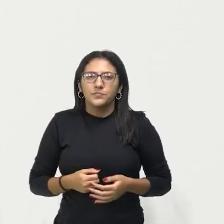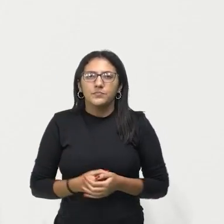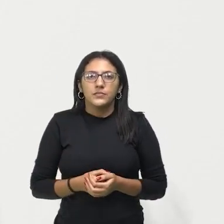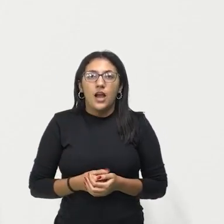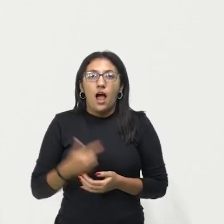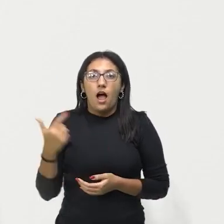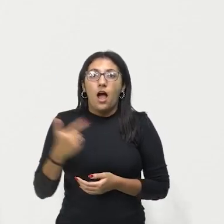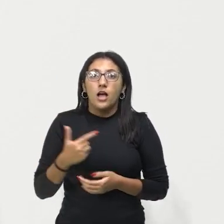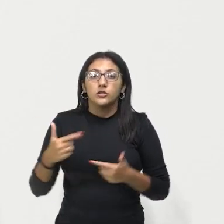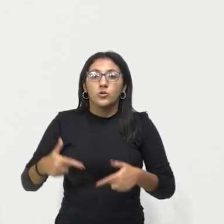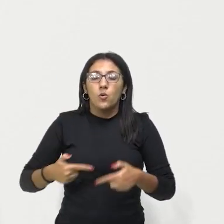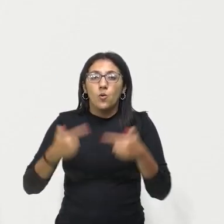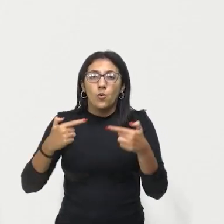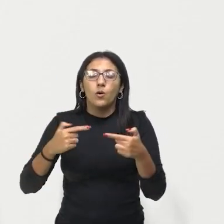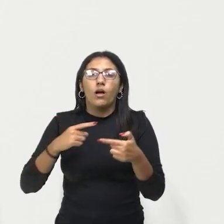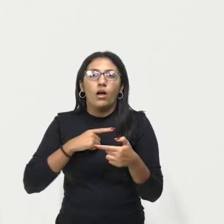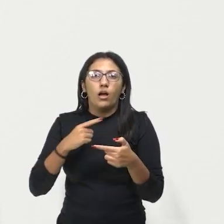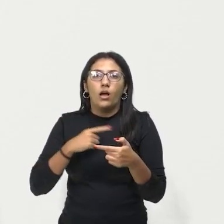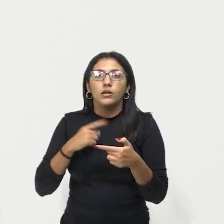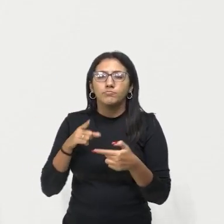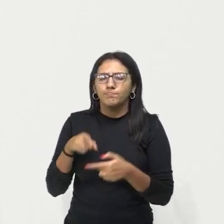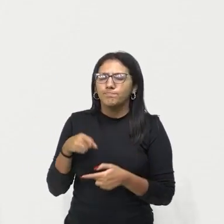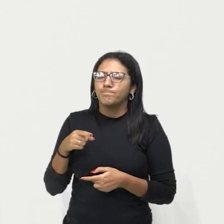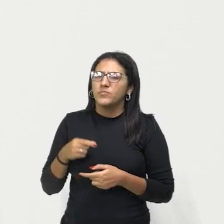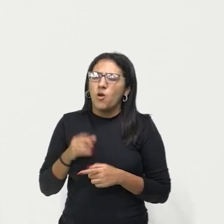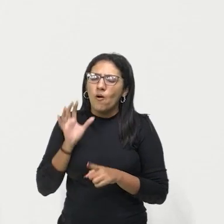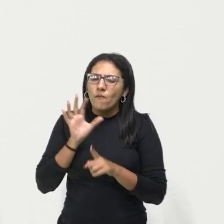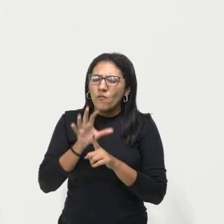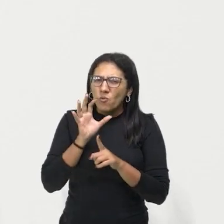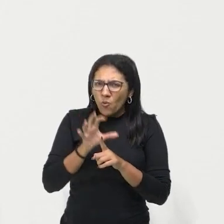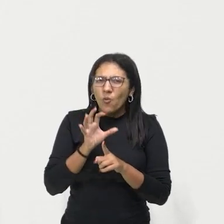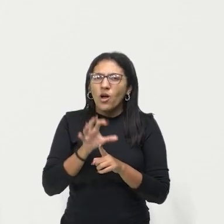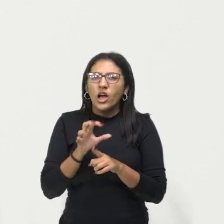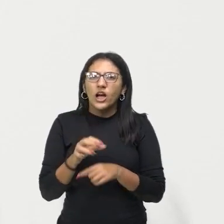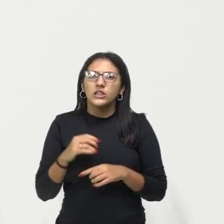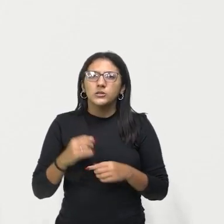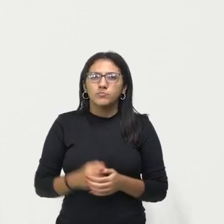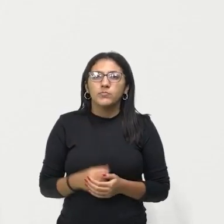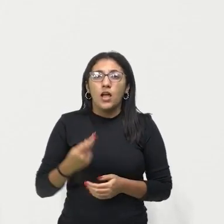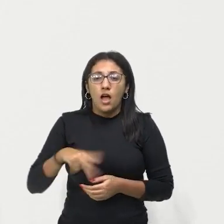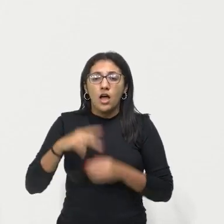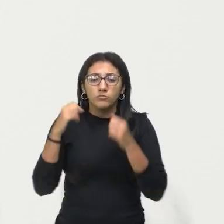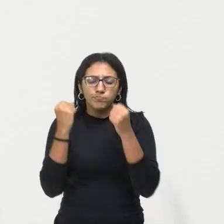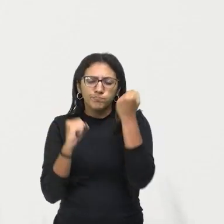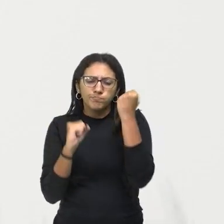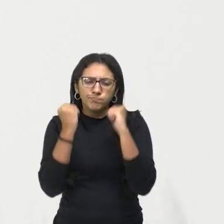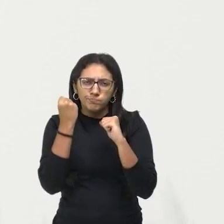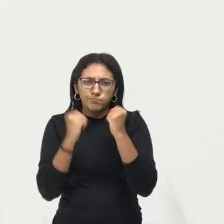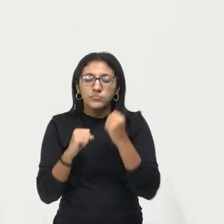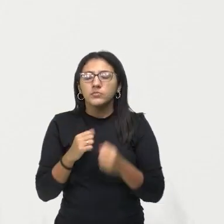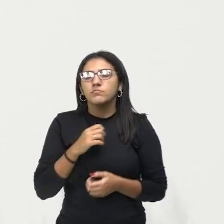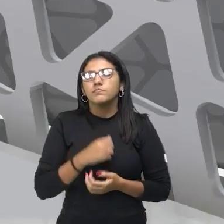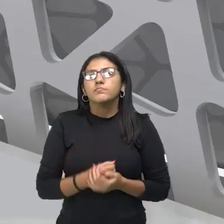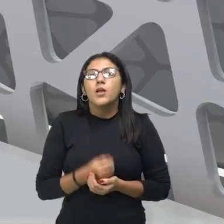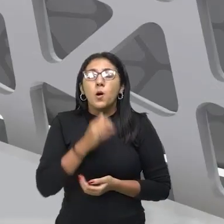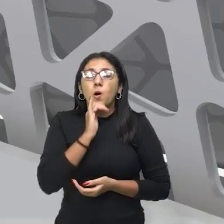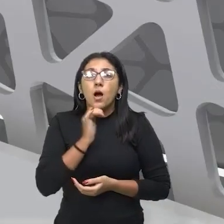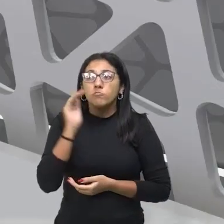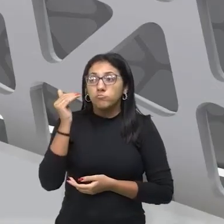um elemento que contribuiu bastante para o desenvolvimento da indústria. Isso mesmo. Lá na Europa, por